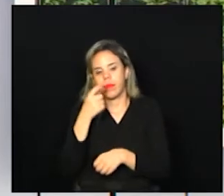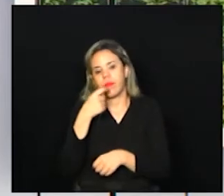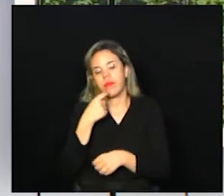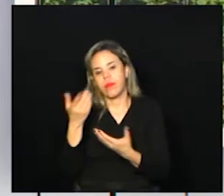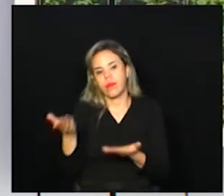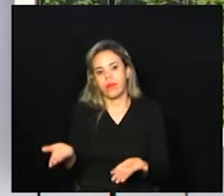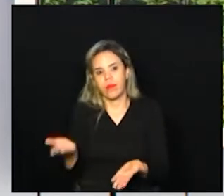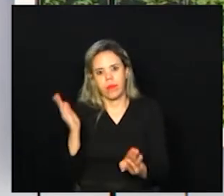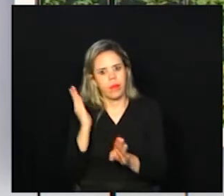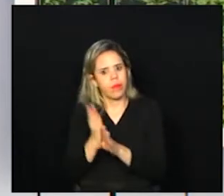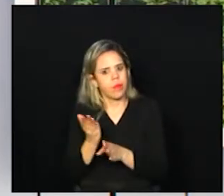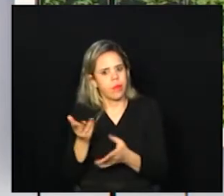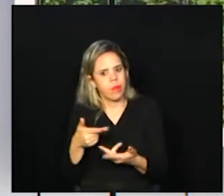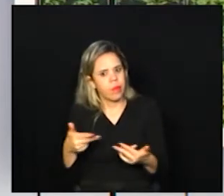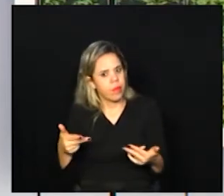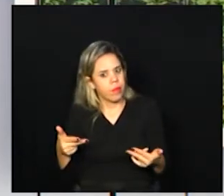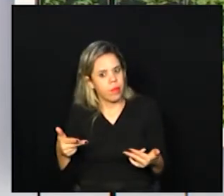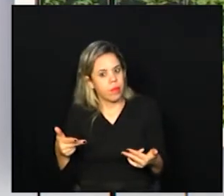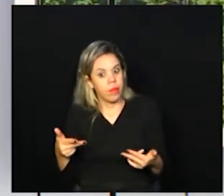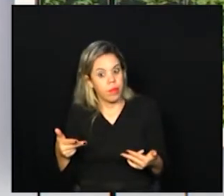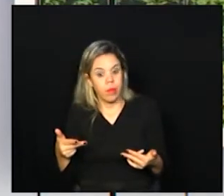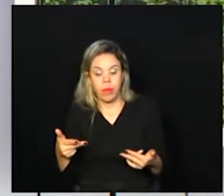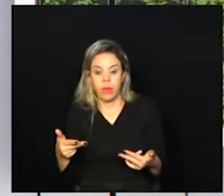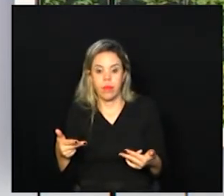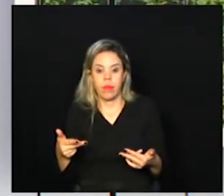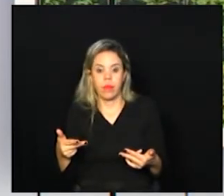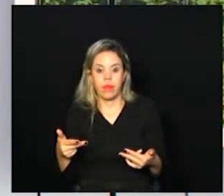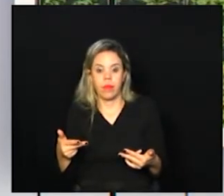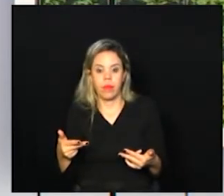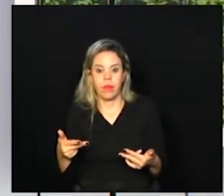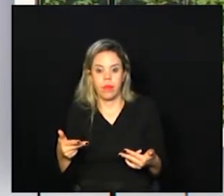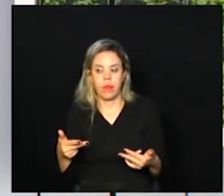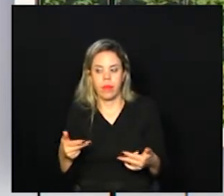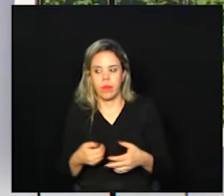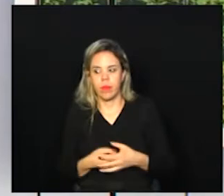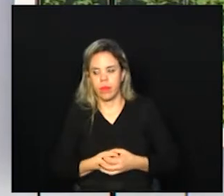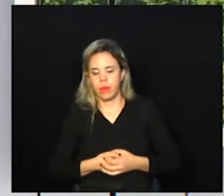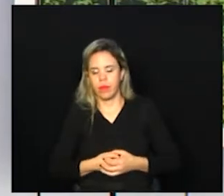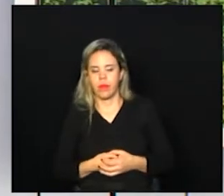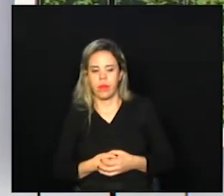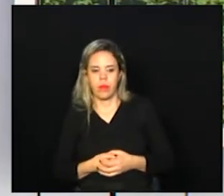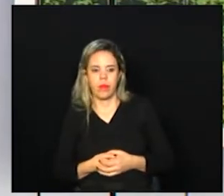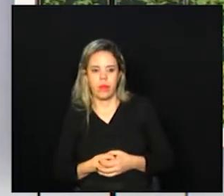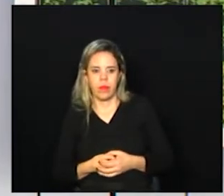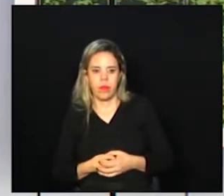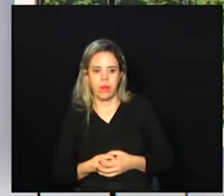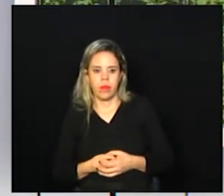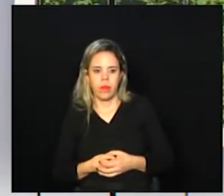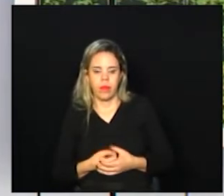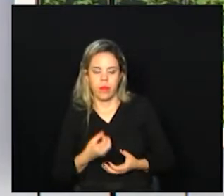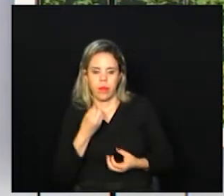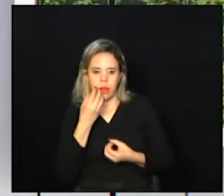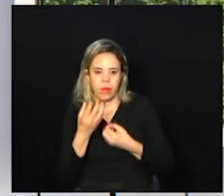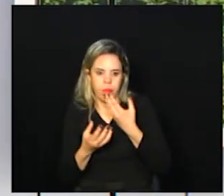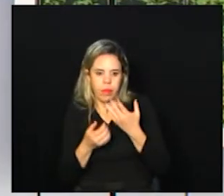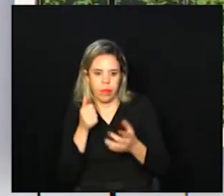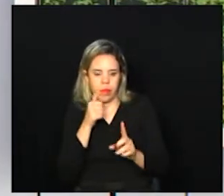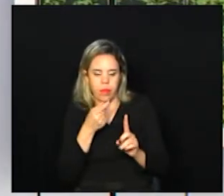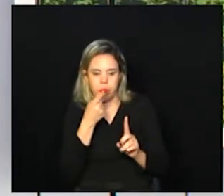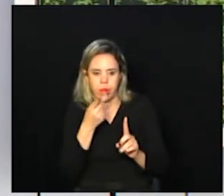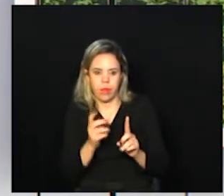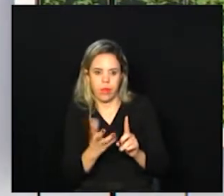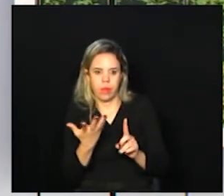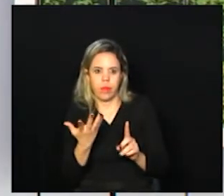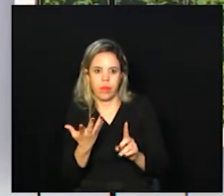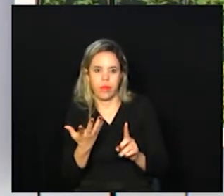tivemos digamos assim, essa depoimento ali, né? Ela de